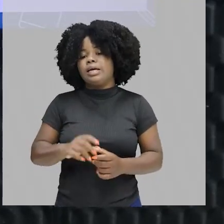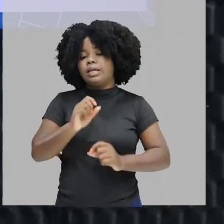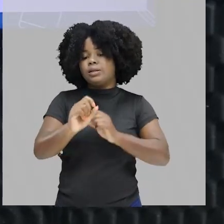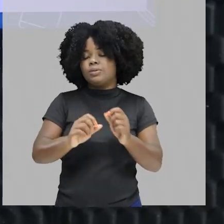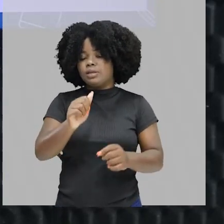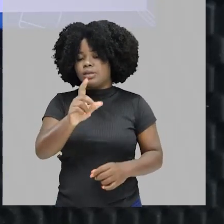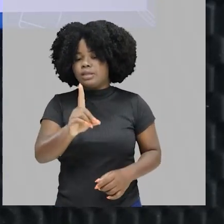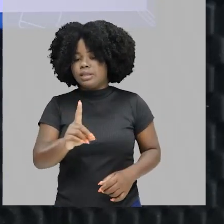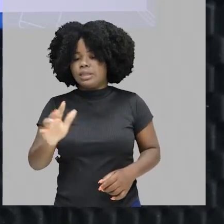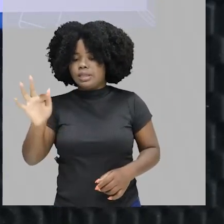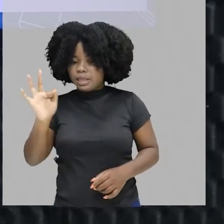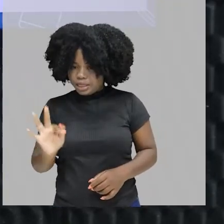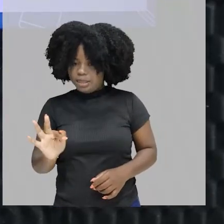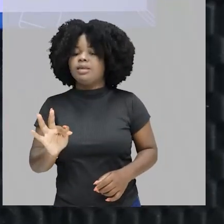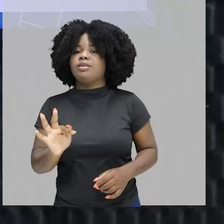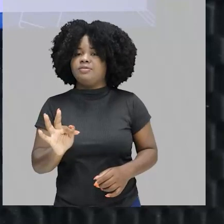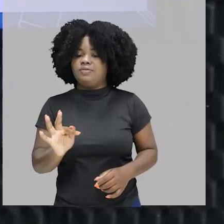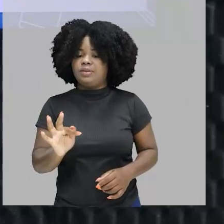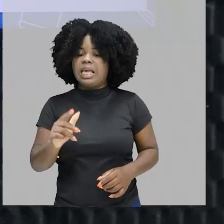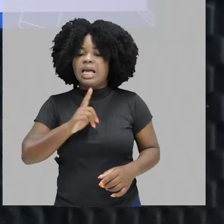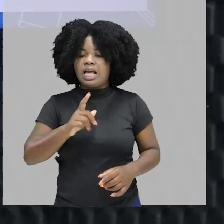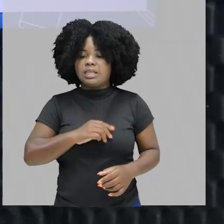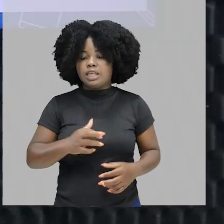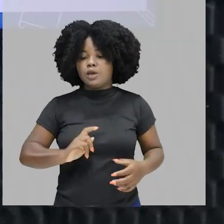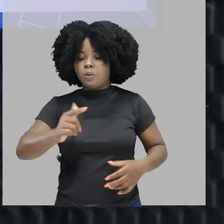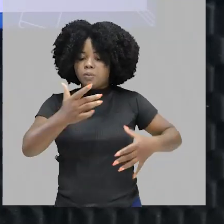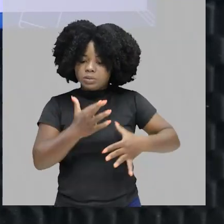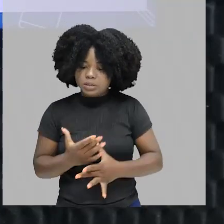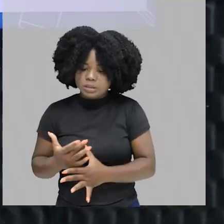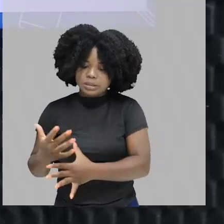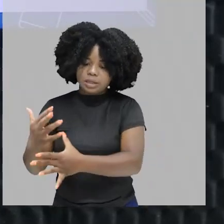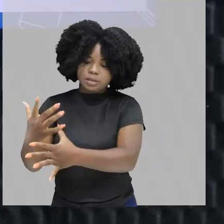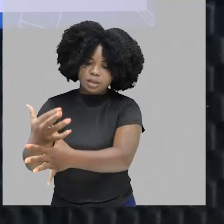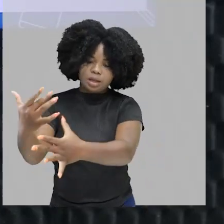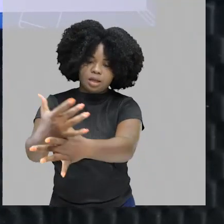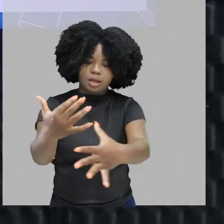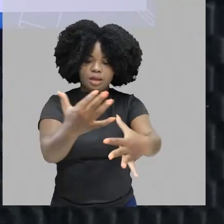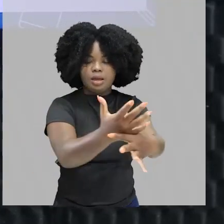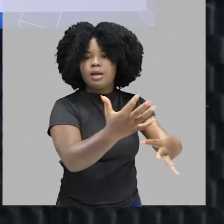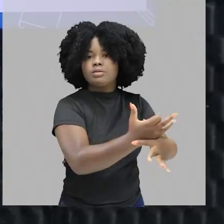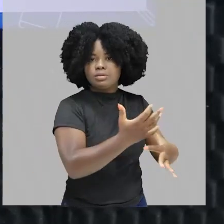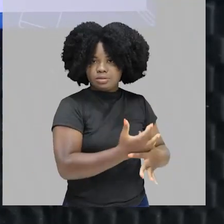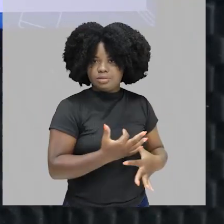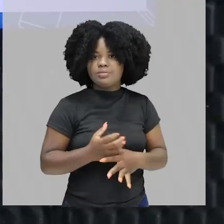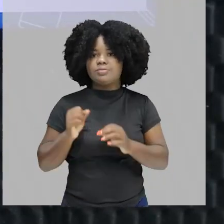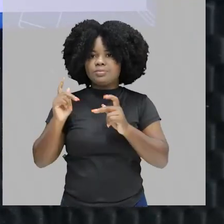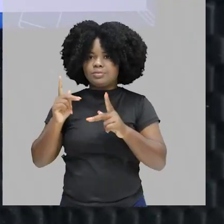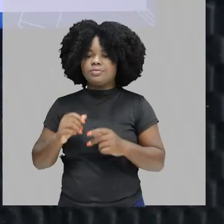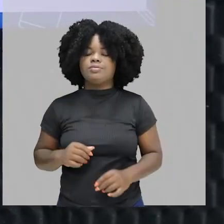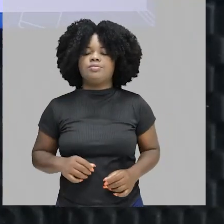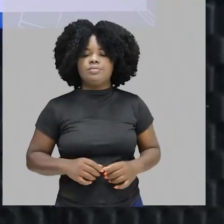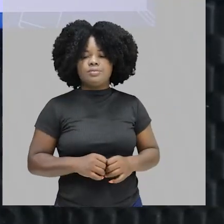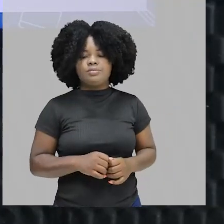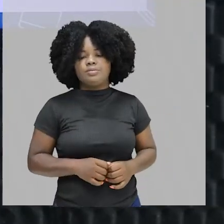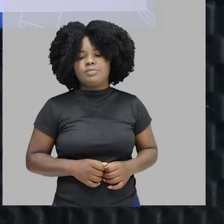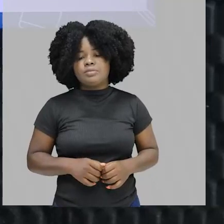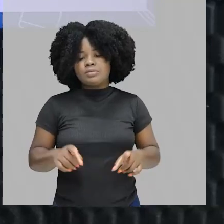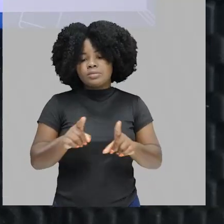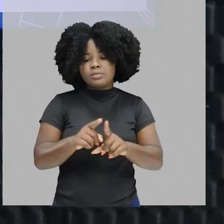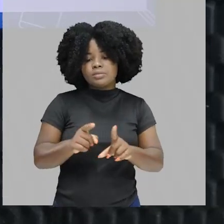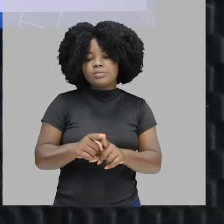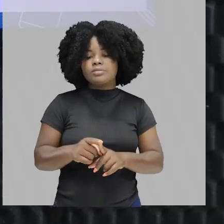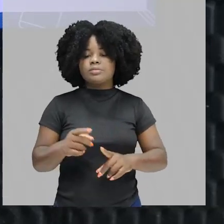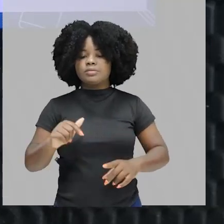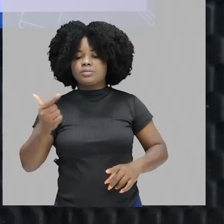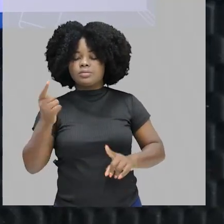porque fica orbitando em torno da capital nacional. Beleza? Isso vai acontecer na década de 60. E um outro fluxo muito